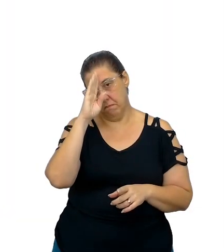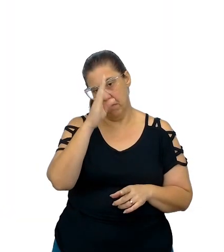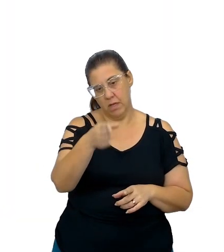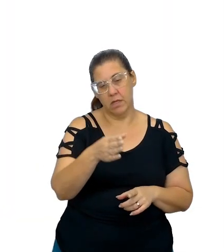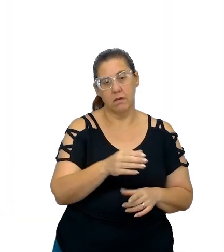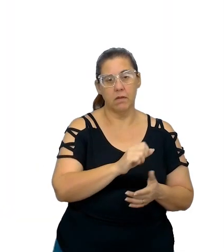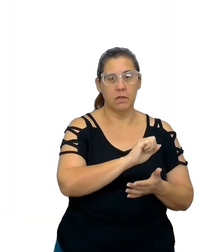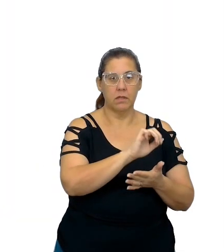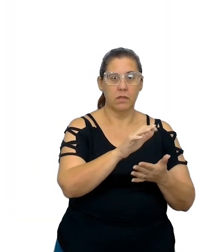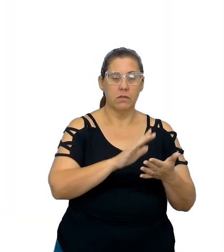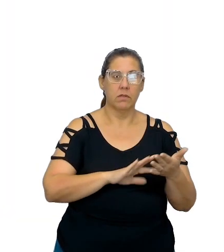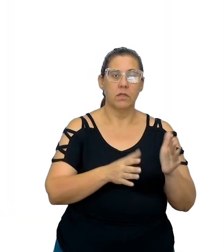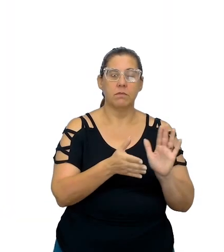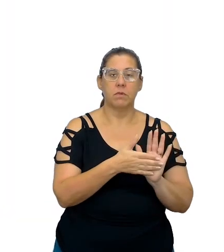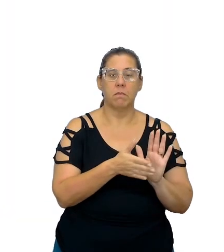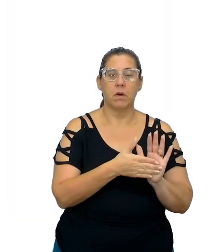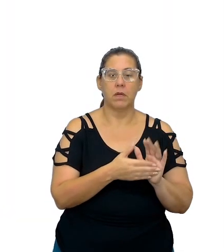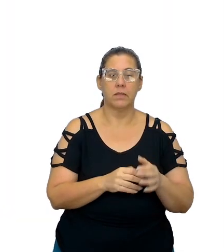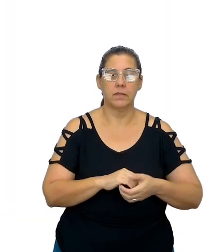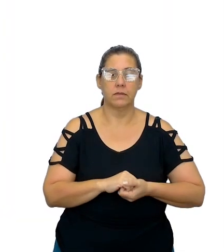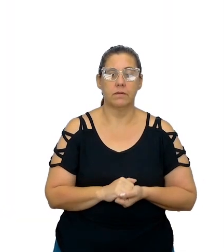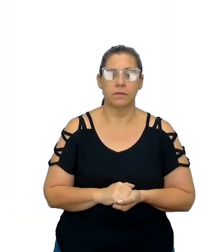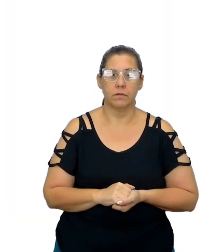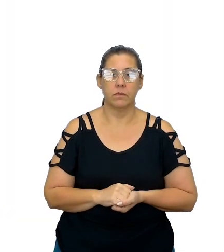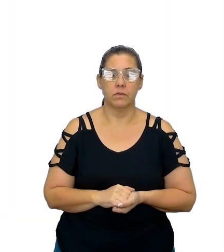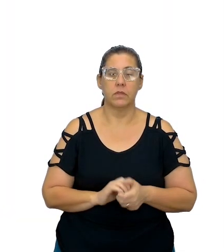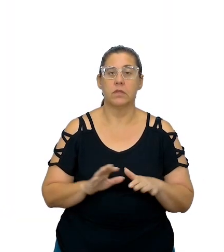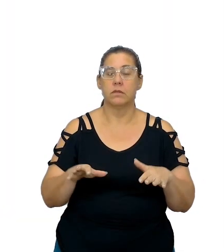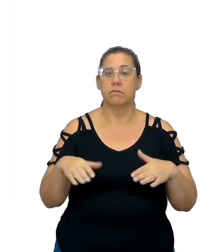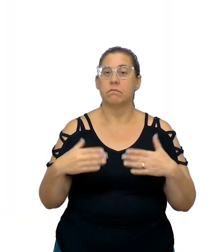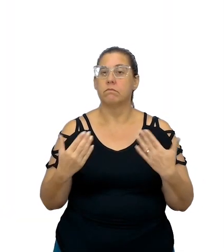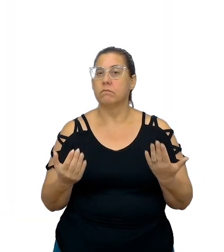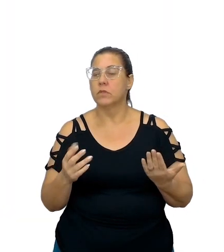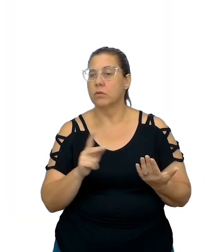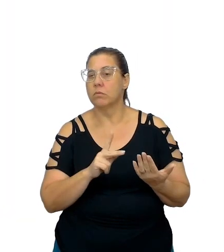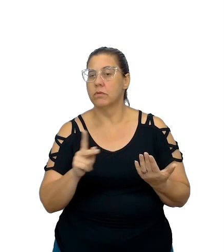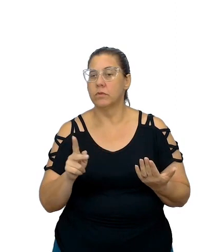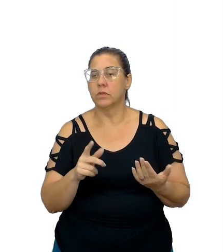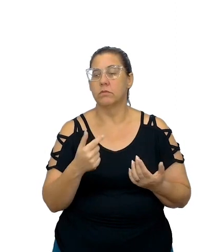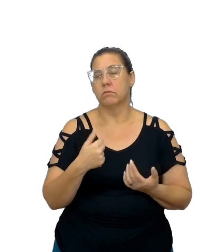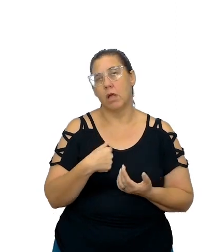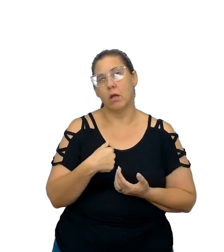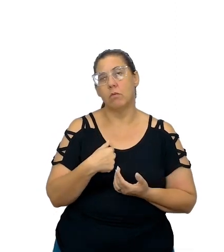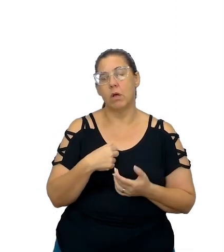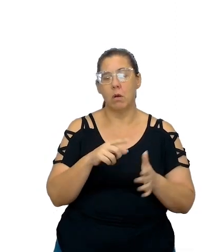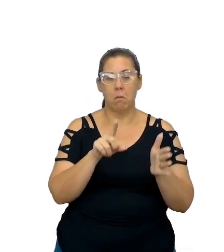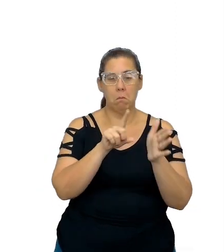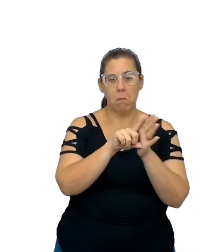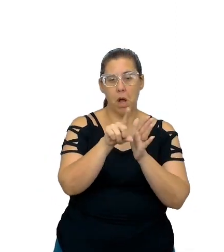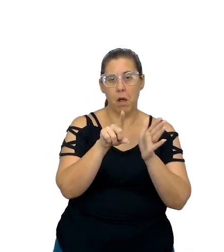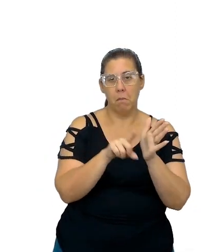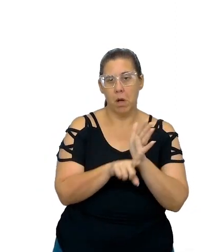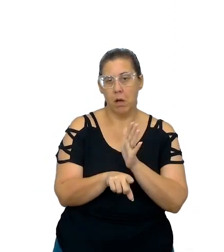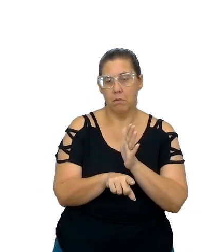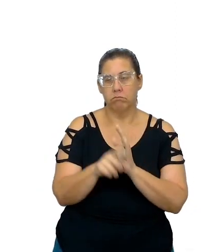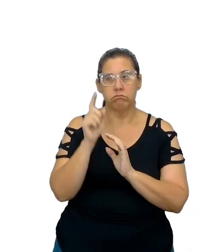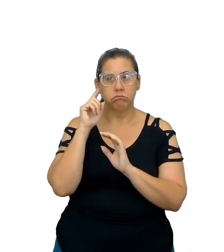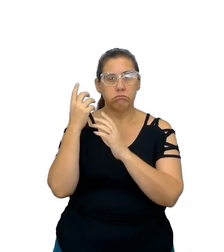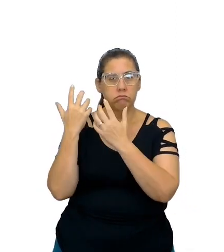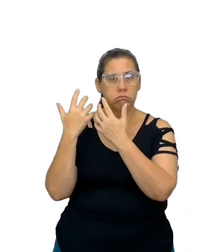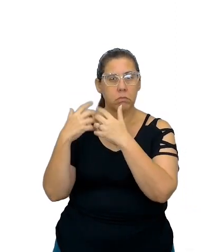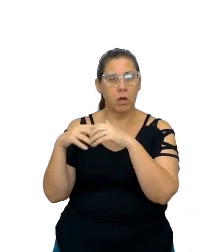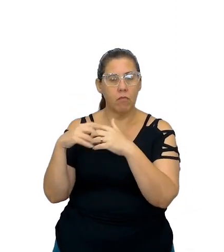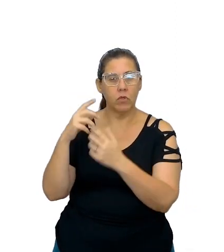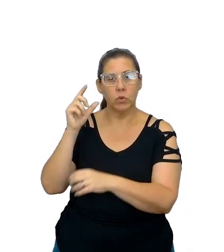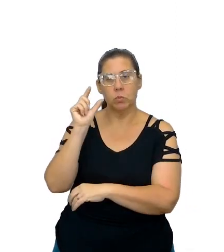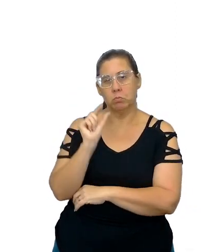das atividades propostas. Então, professor, eu trago aqui duas questõezinhas para a gente refletir um pouco,